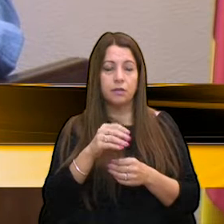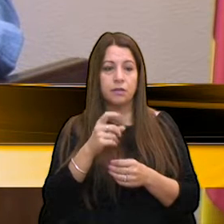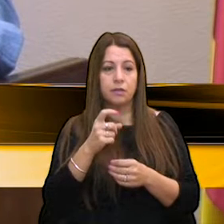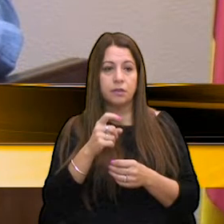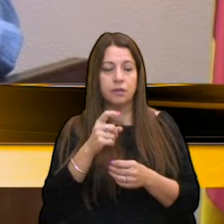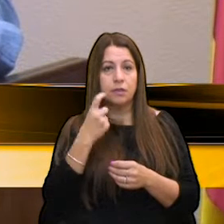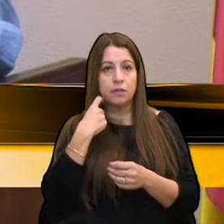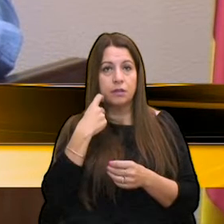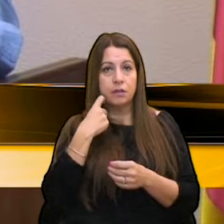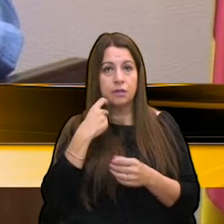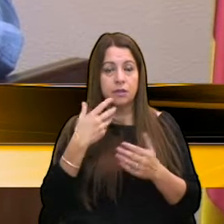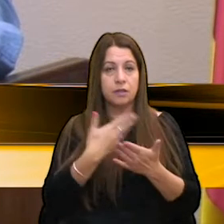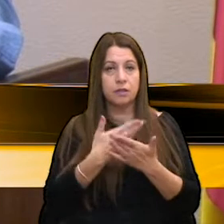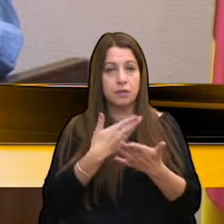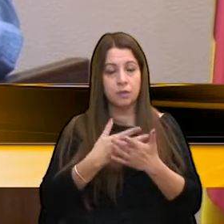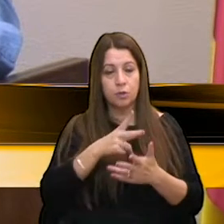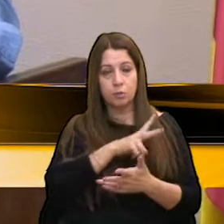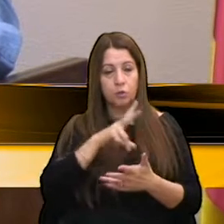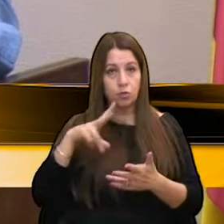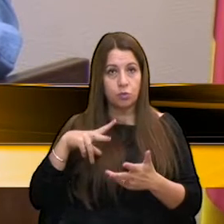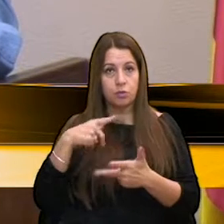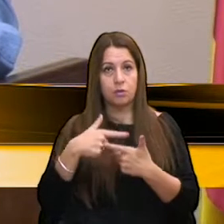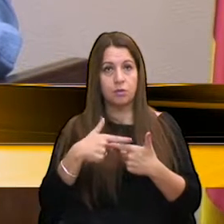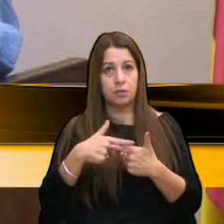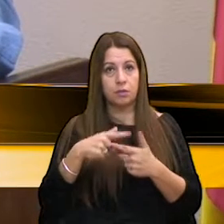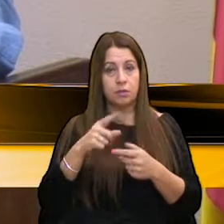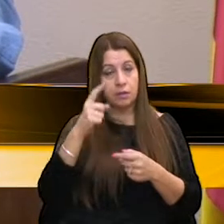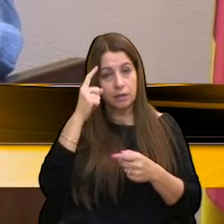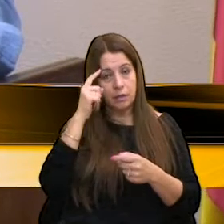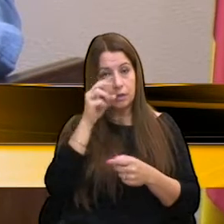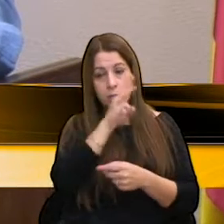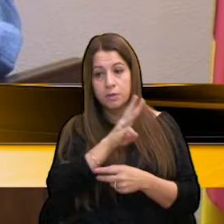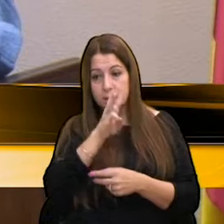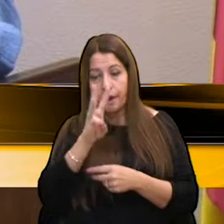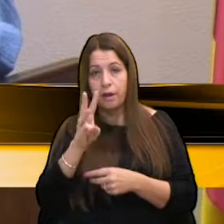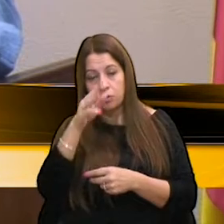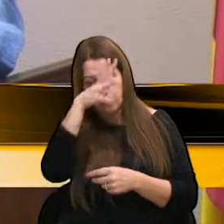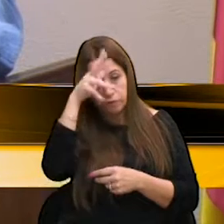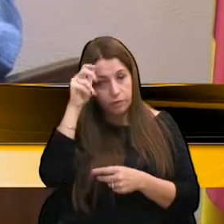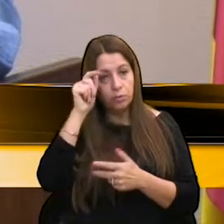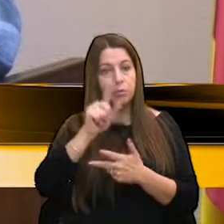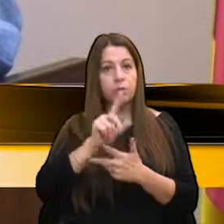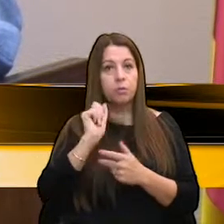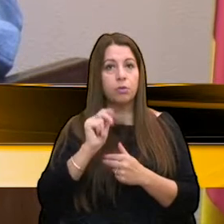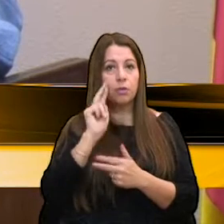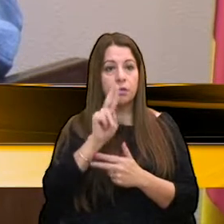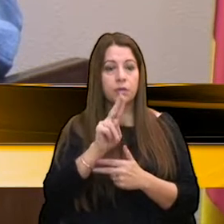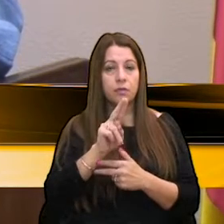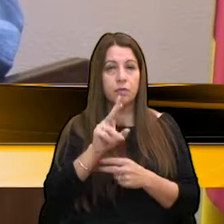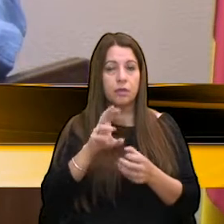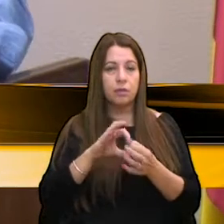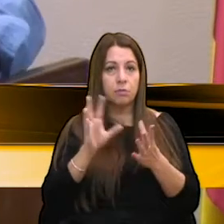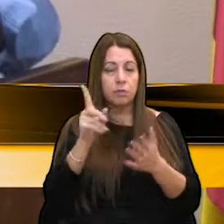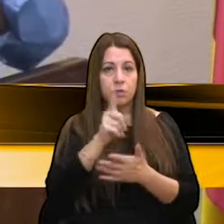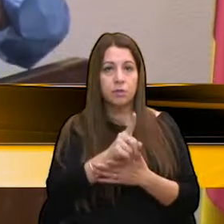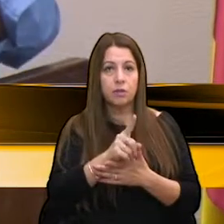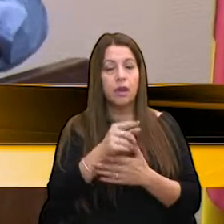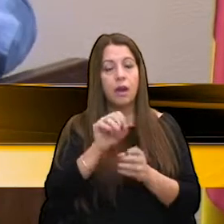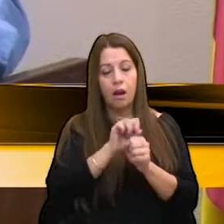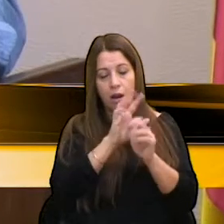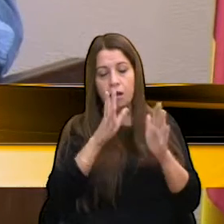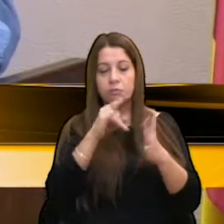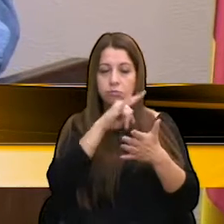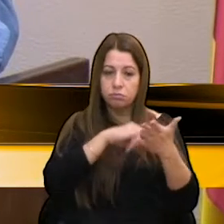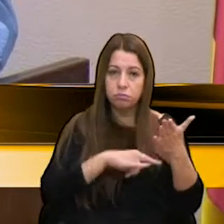onde as escolas particulares poderão se inscrever, tem o site da prefeitura, onde poderão colocar à disposição, claro que tem a documentação,